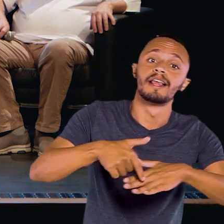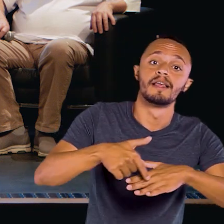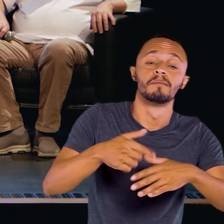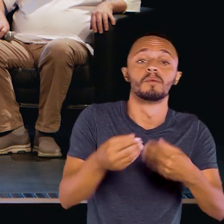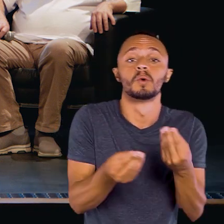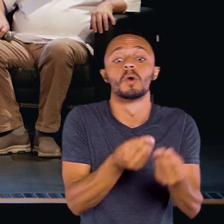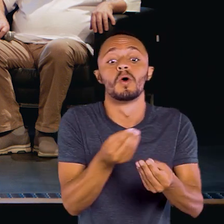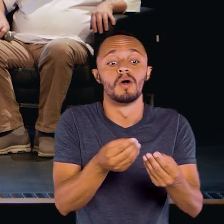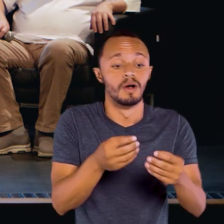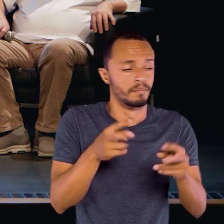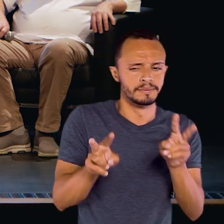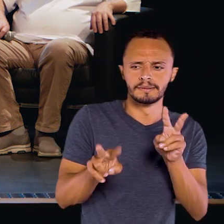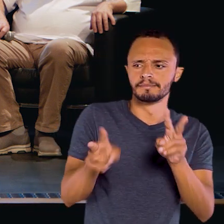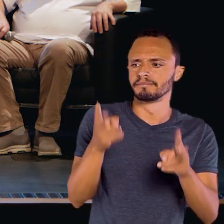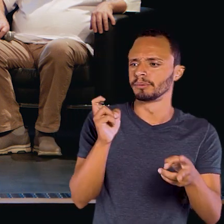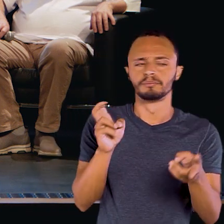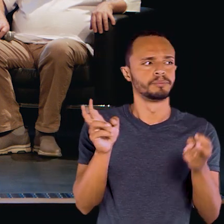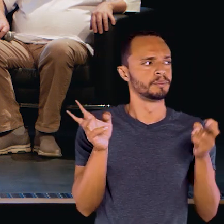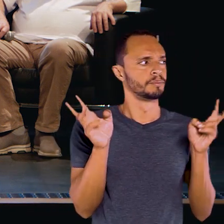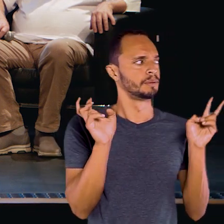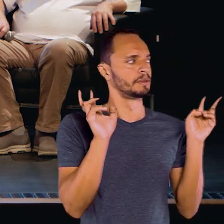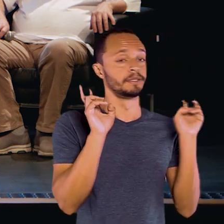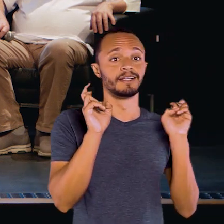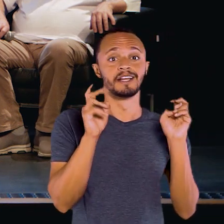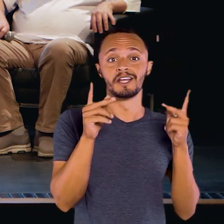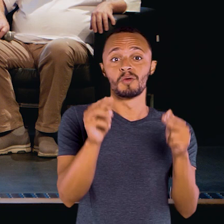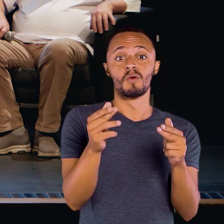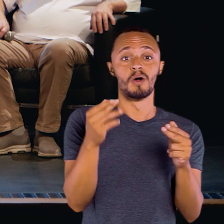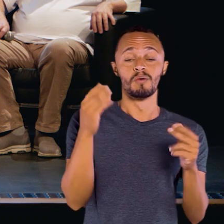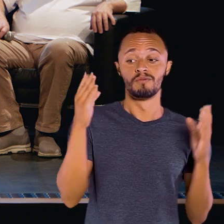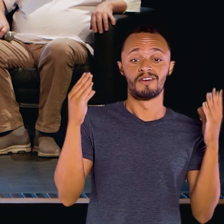uma arquitetura que é uma arquitetura